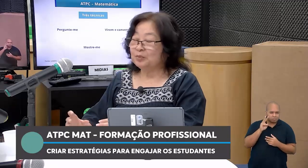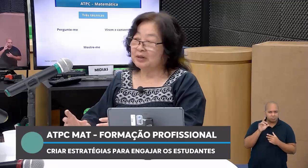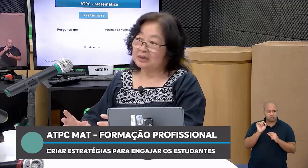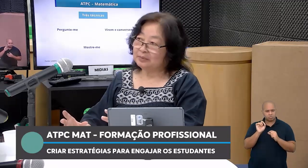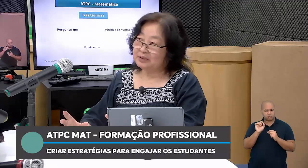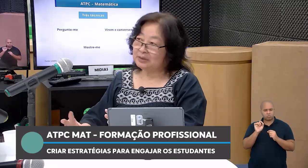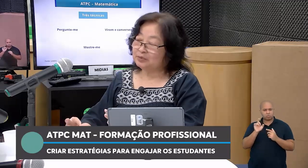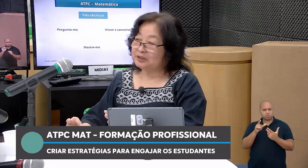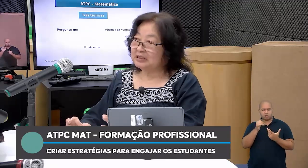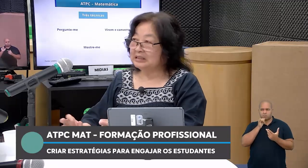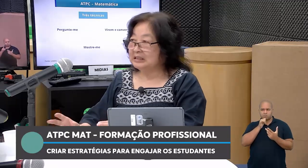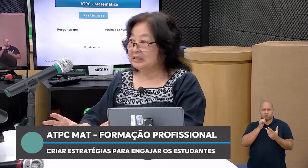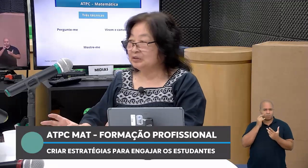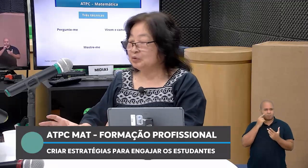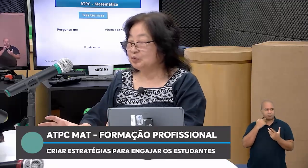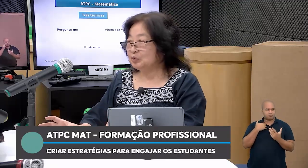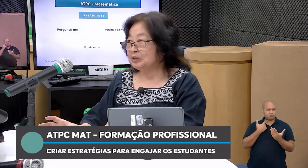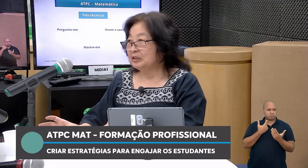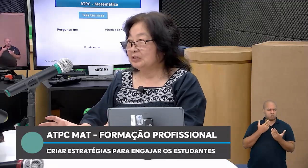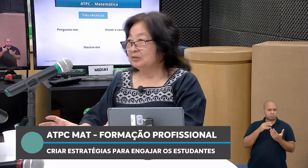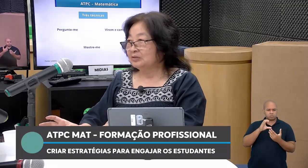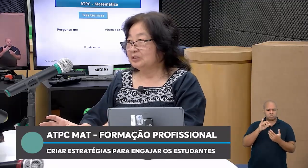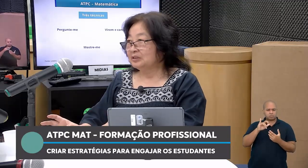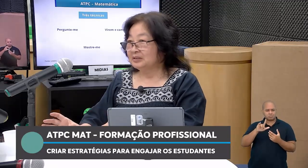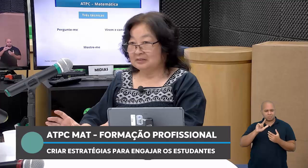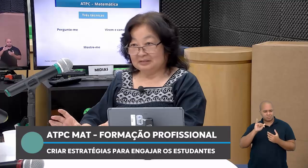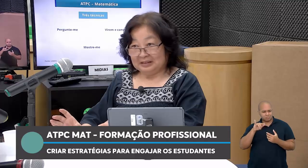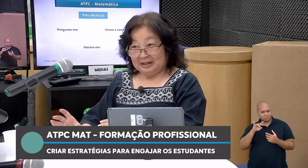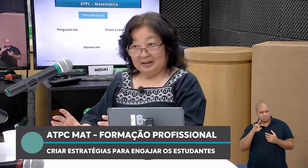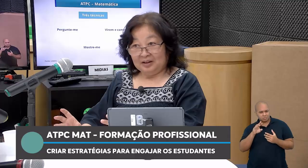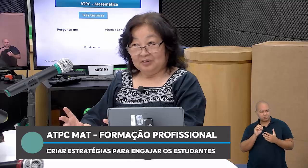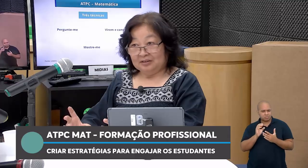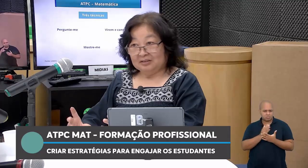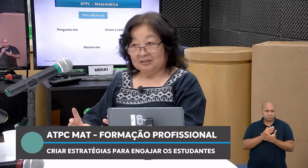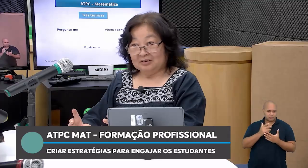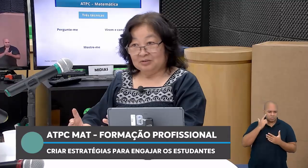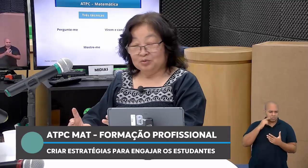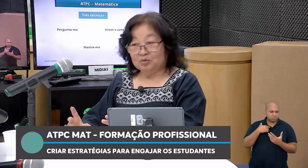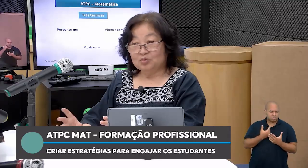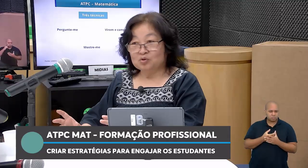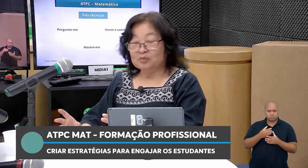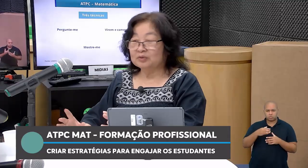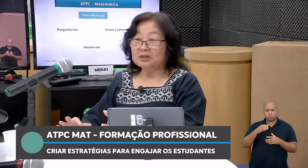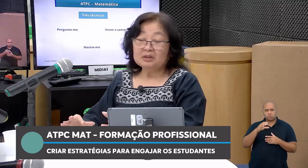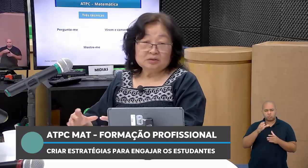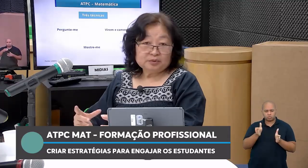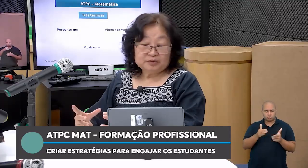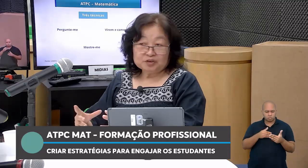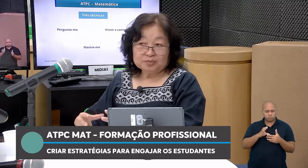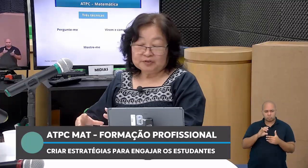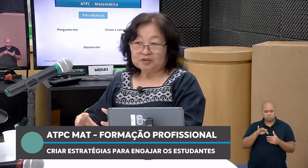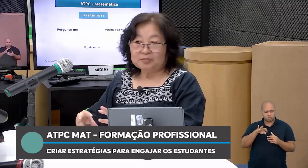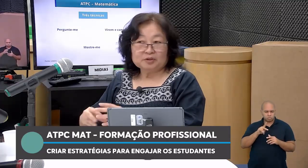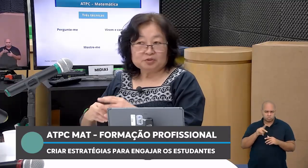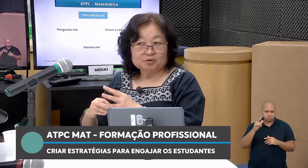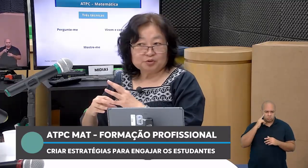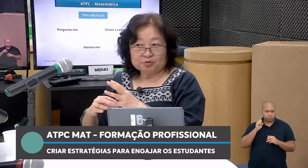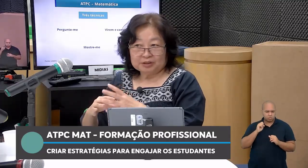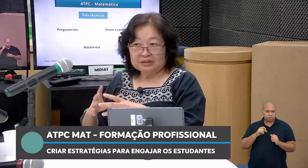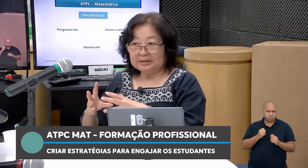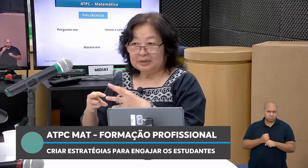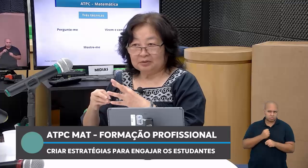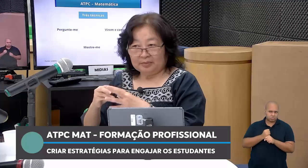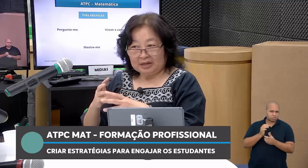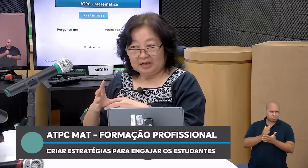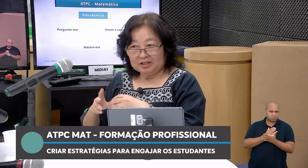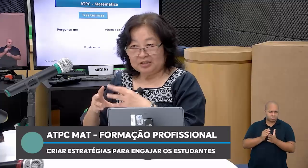que é por exemplo, um cilindro, ou se não, né? Um cubo, né? Um cubo. A professora pode